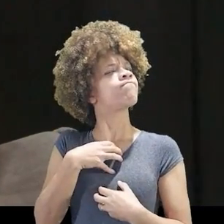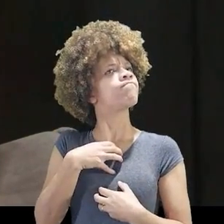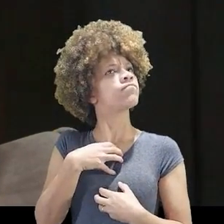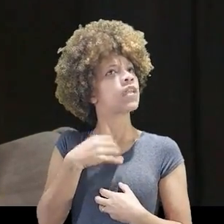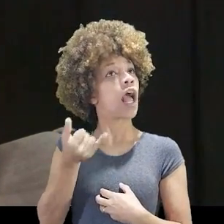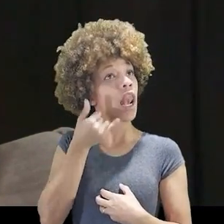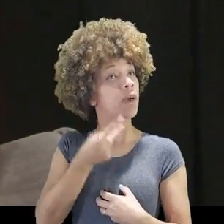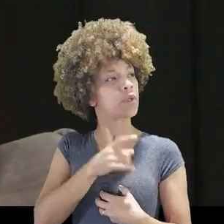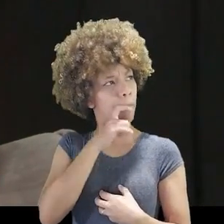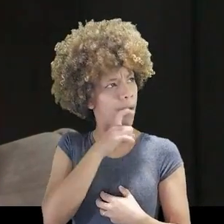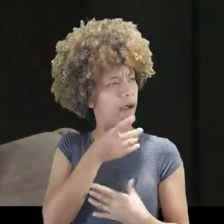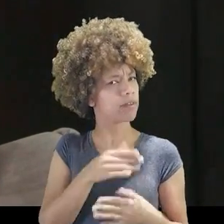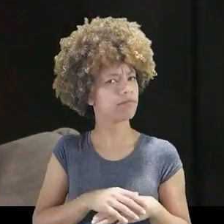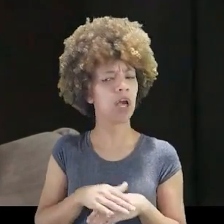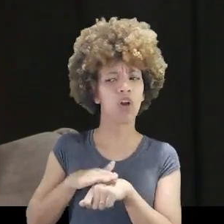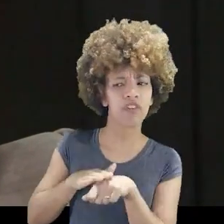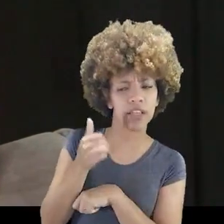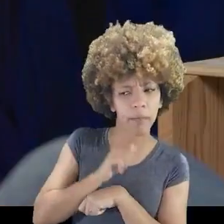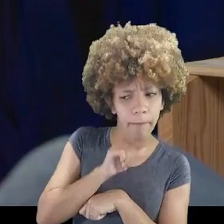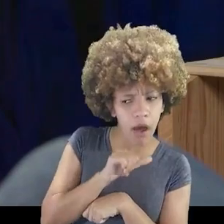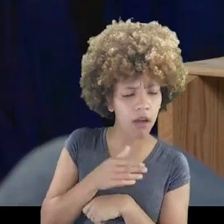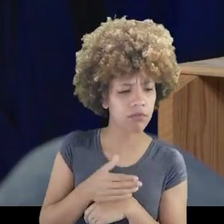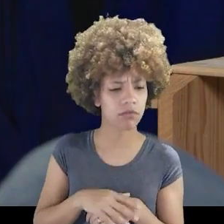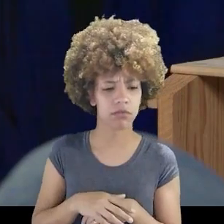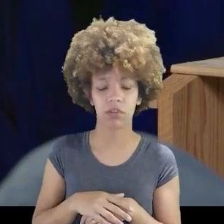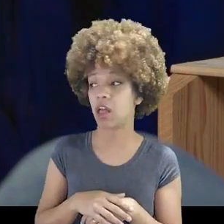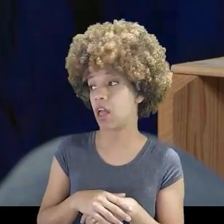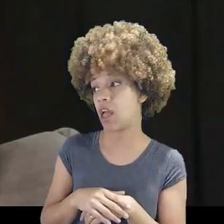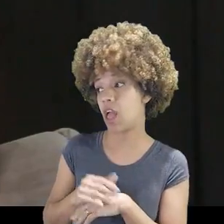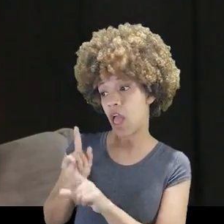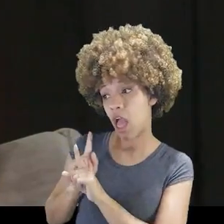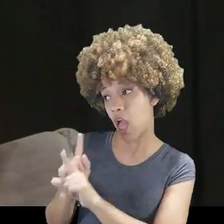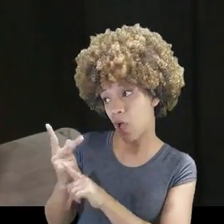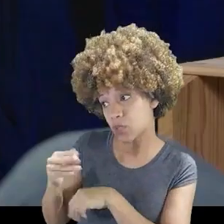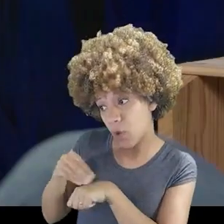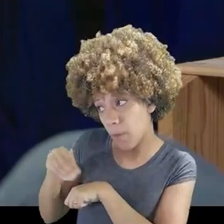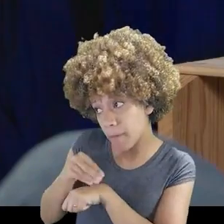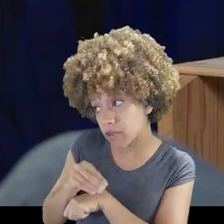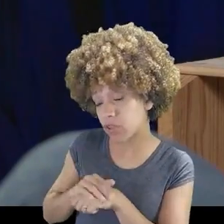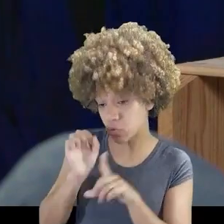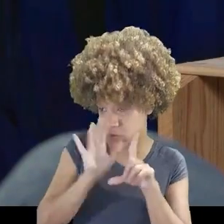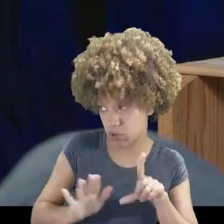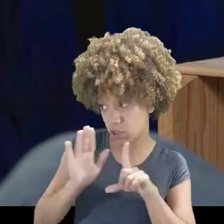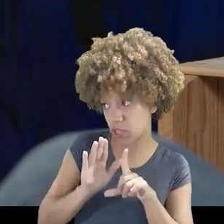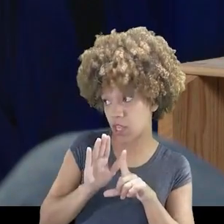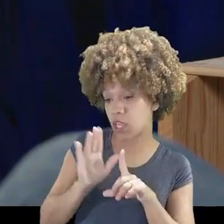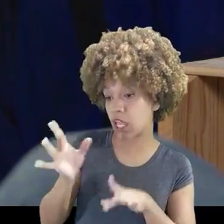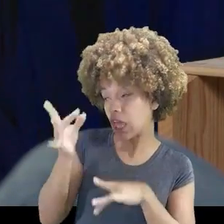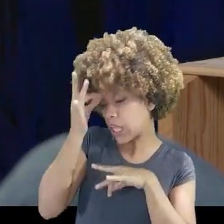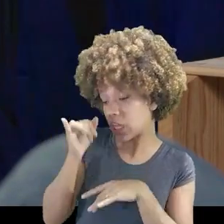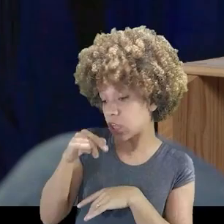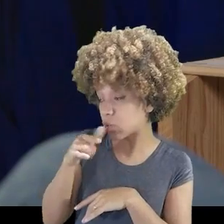tipo assim liga para o pai a Fala com a tua mãe é ciumenta eu te falando em pensamento o teu mapa chama